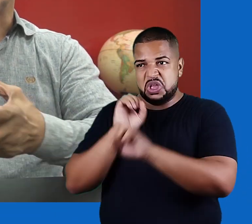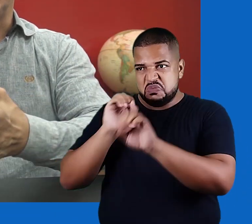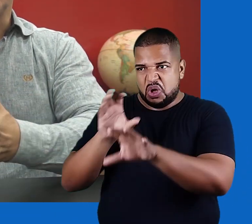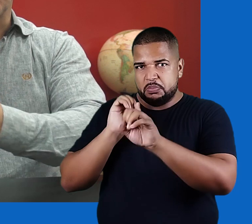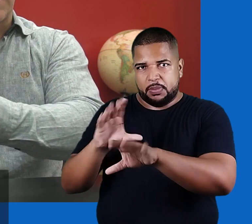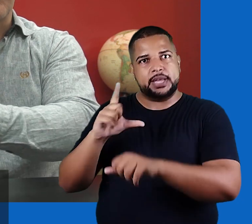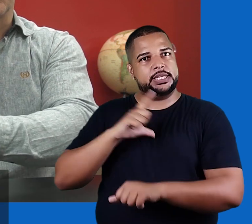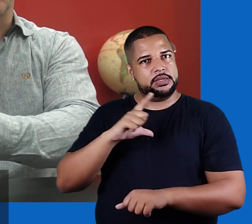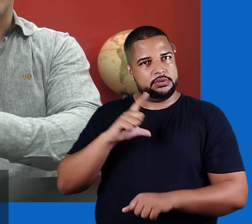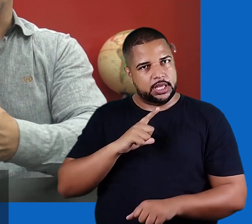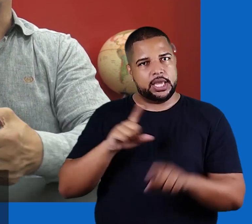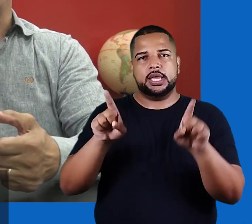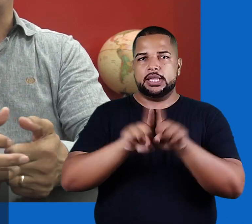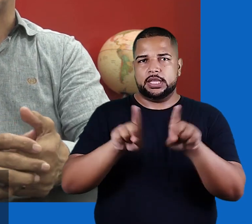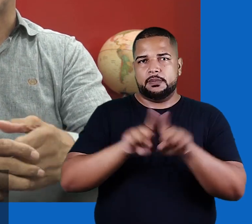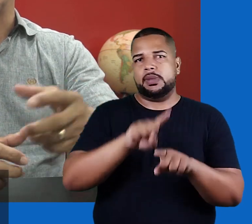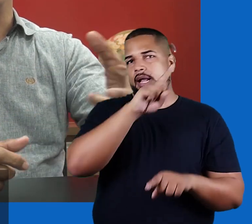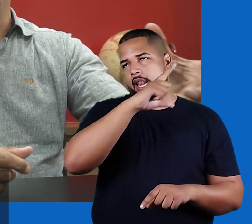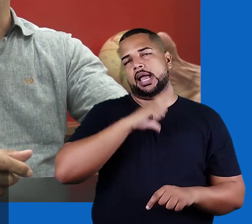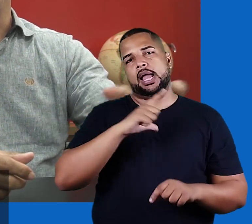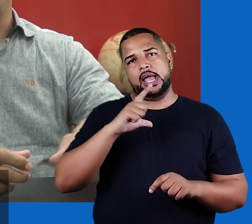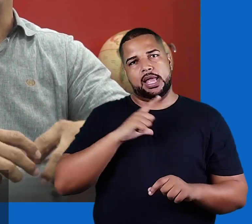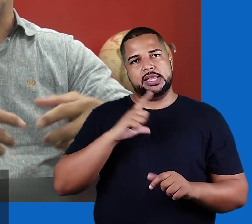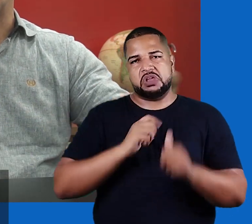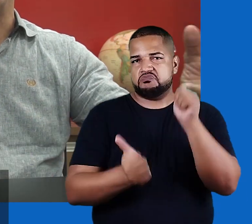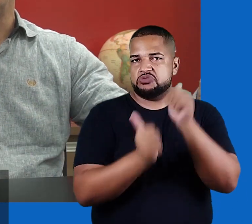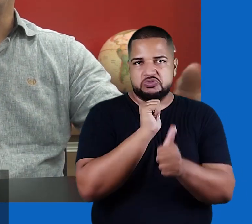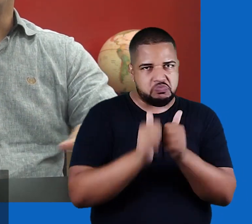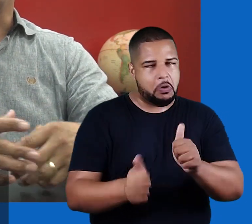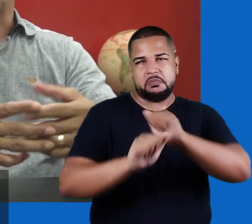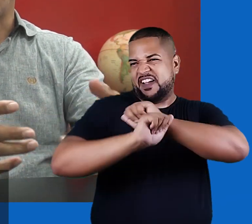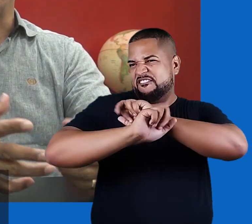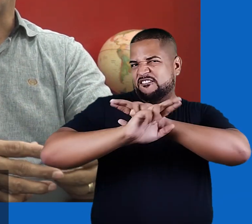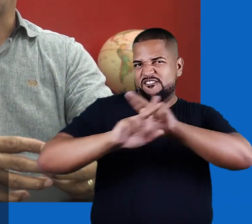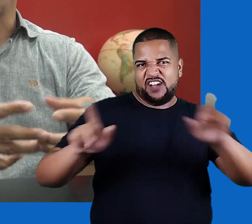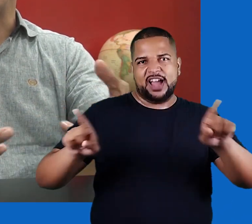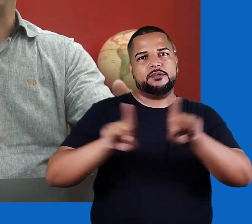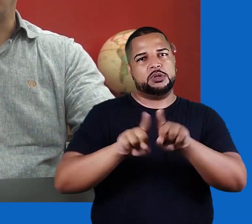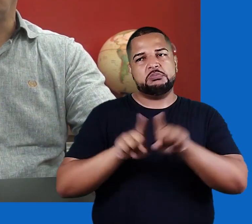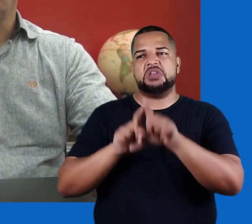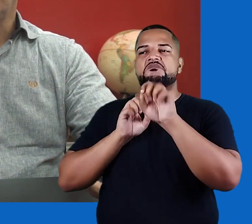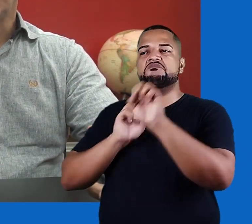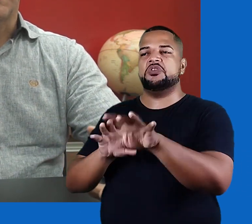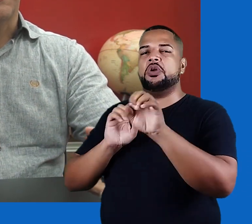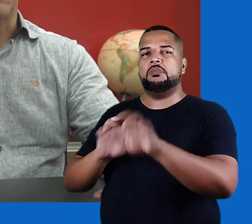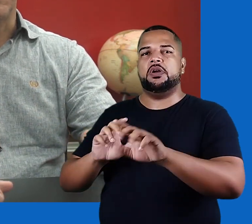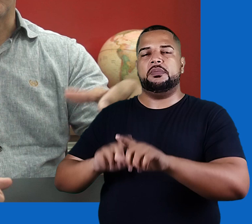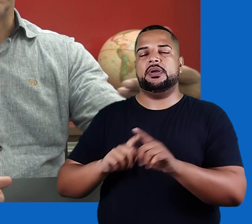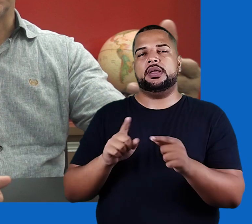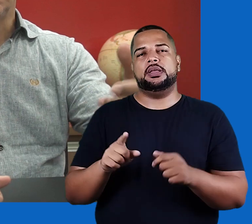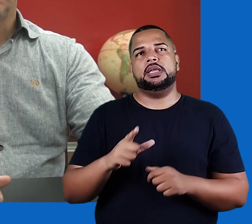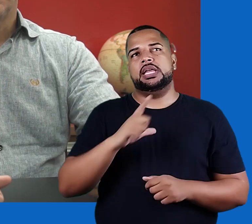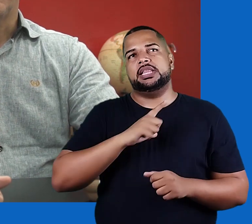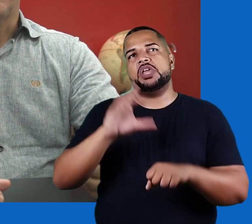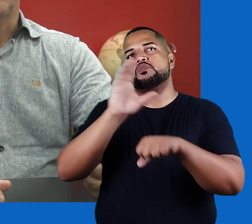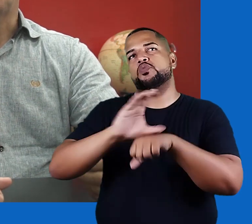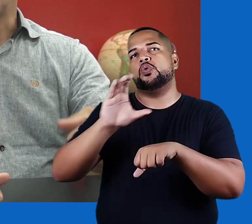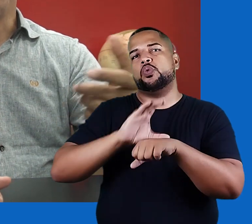dar lazer, então temos no espaço cultural, lá tem lazer, tem vários tipos de esporte, formação, né,